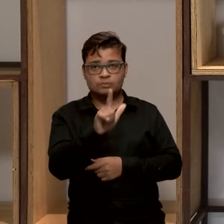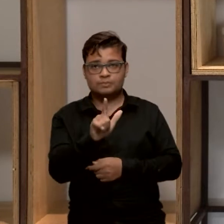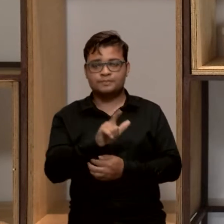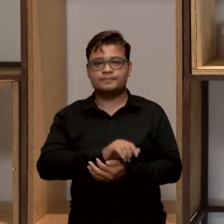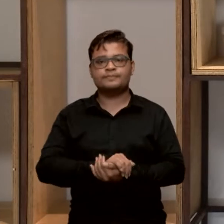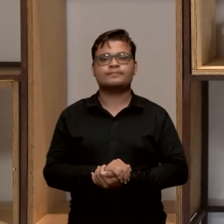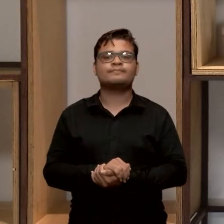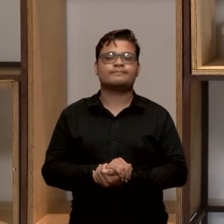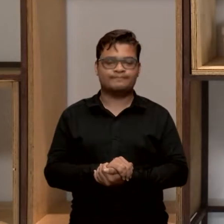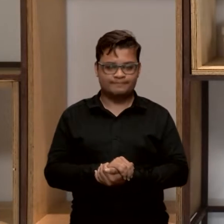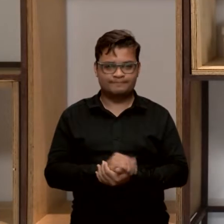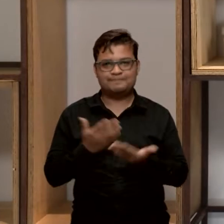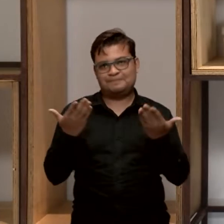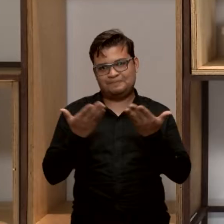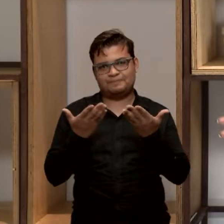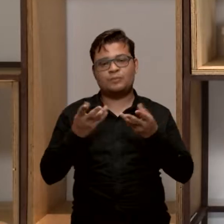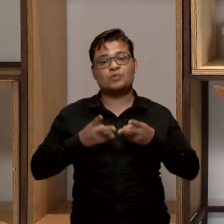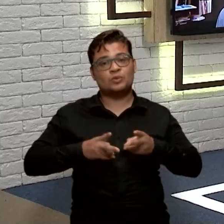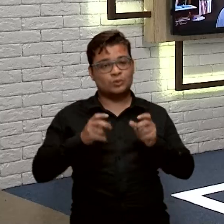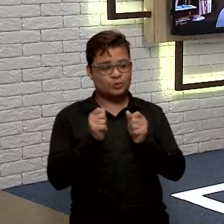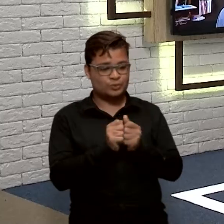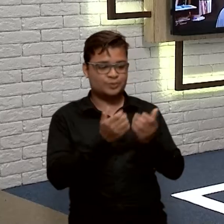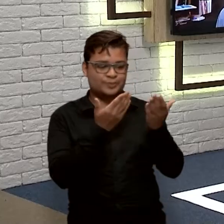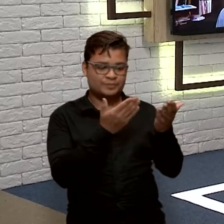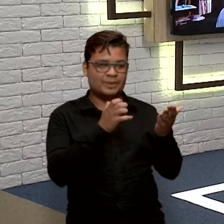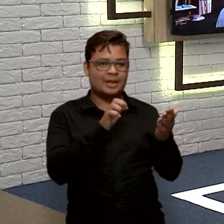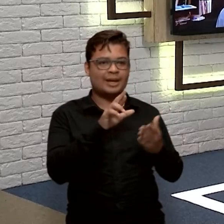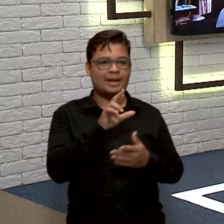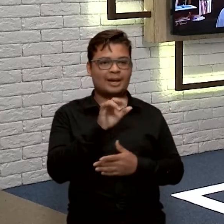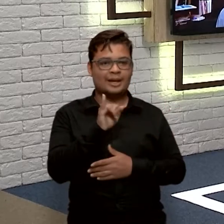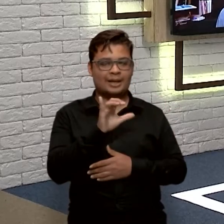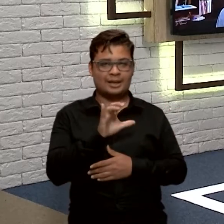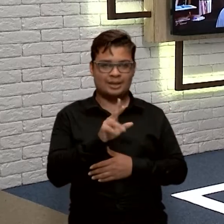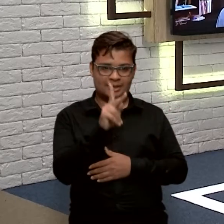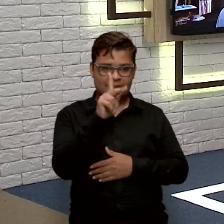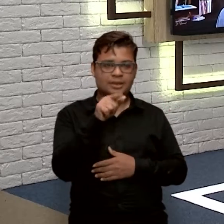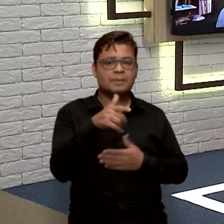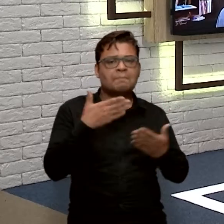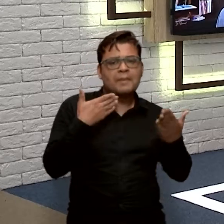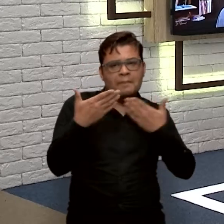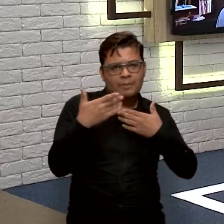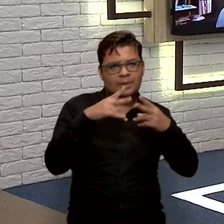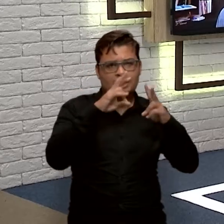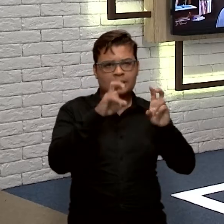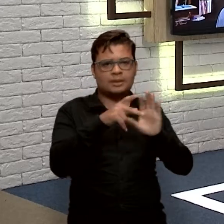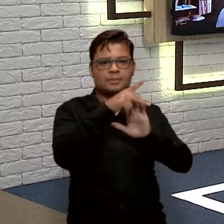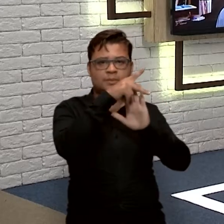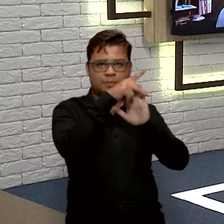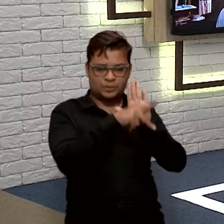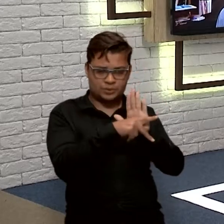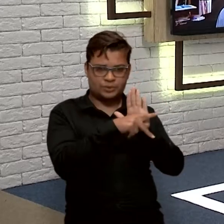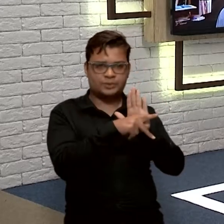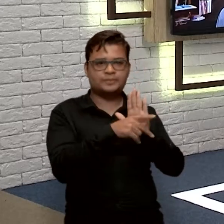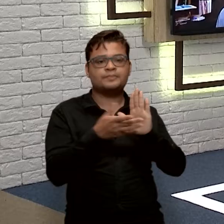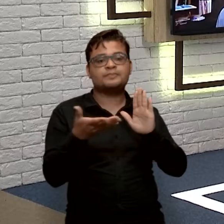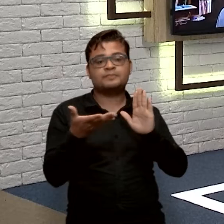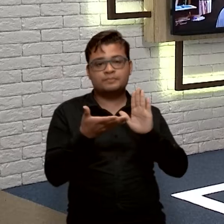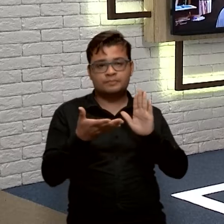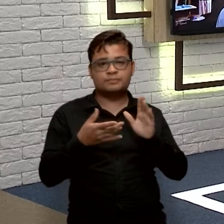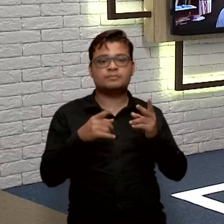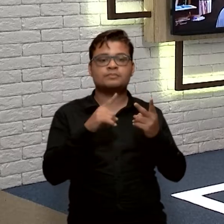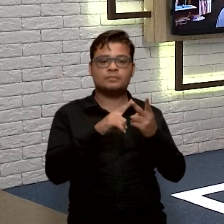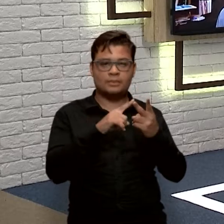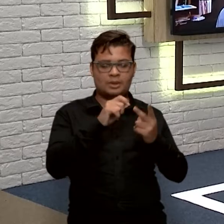A gente continua então com o Eric, batendo um papo aqui sobre o projeto. Obrigada, Eric. E a gente recebe agora